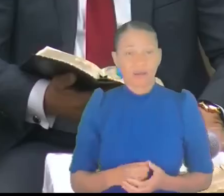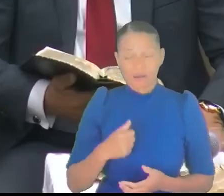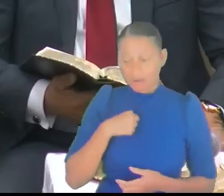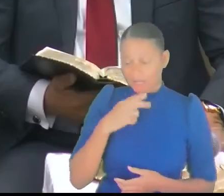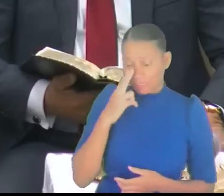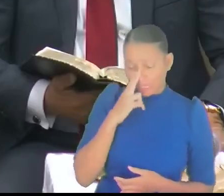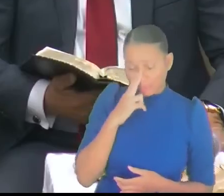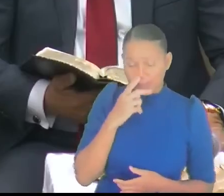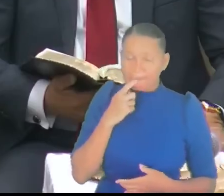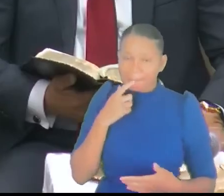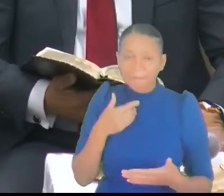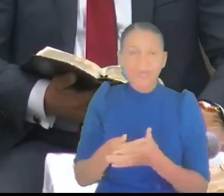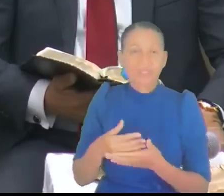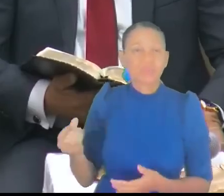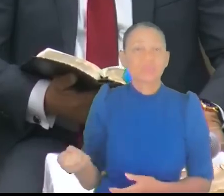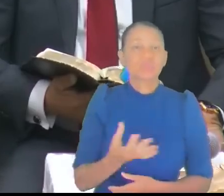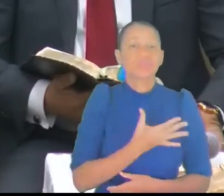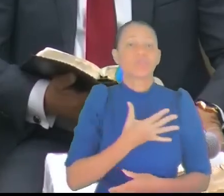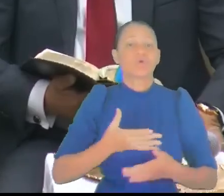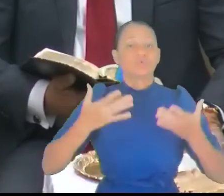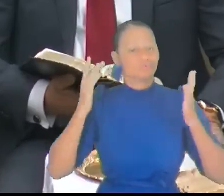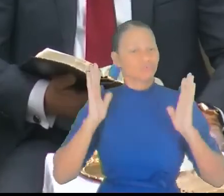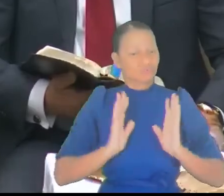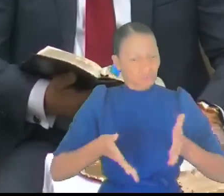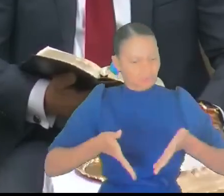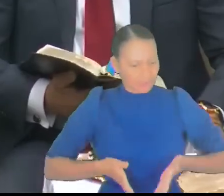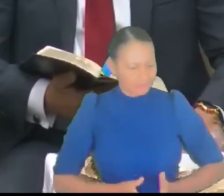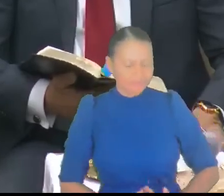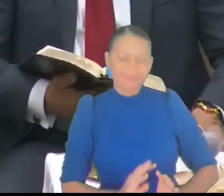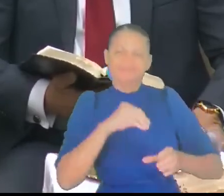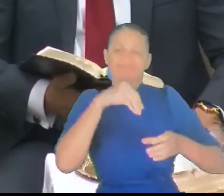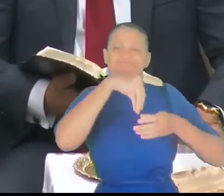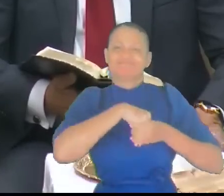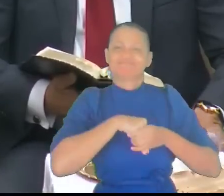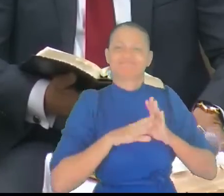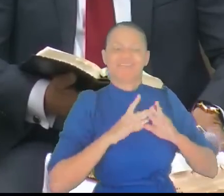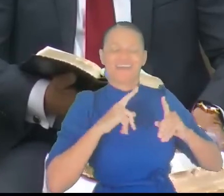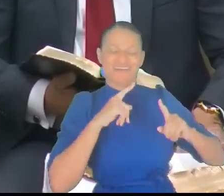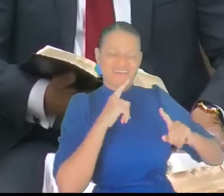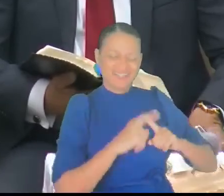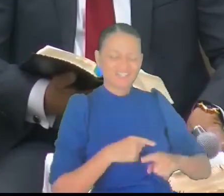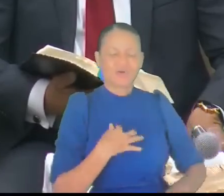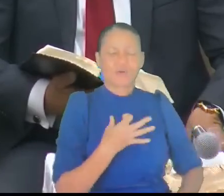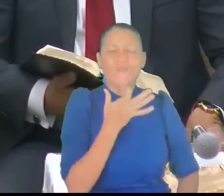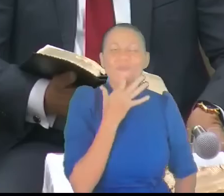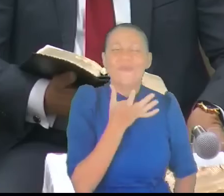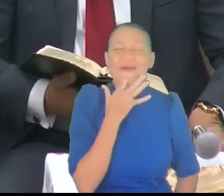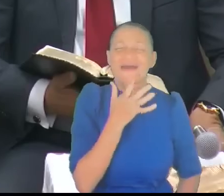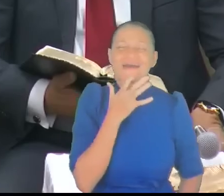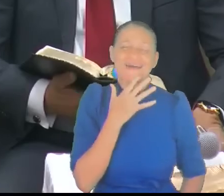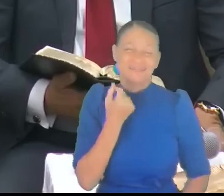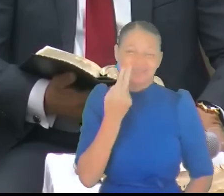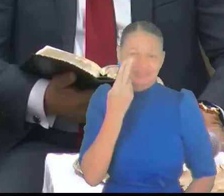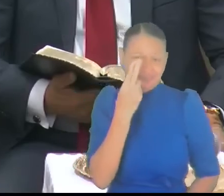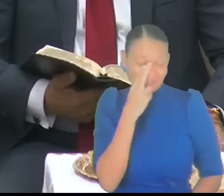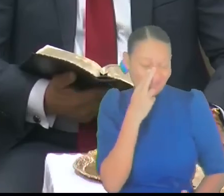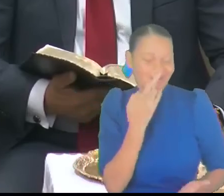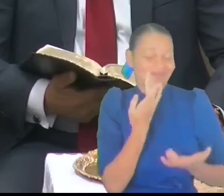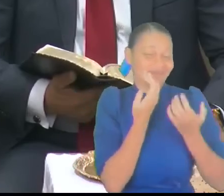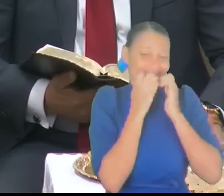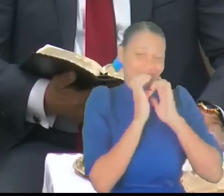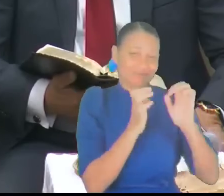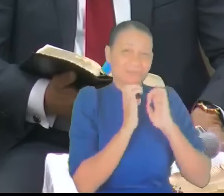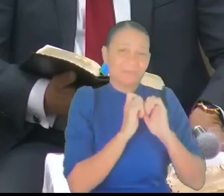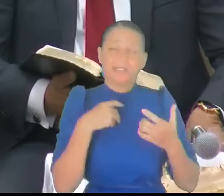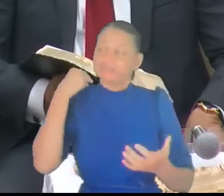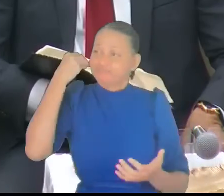pouco tempo, outros aqui nasceram no Evangelho, mas a gente tem experimentado na vida pessoal e na vida da igreja, na